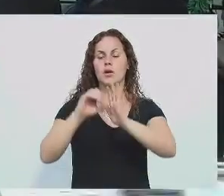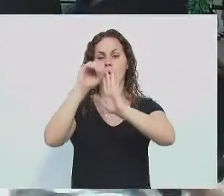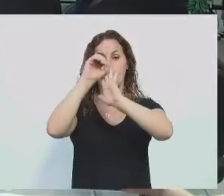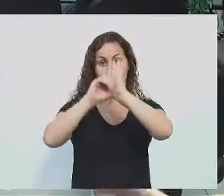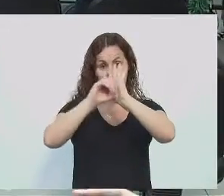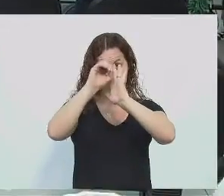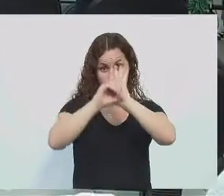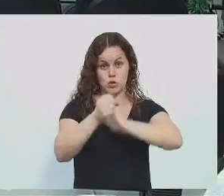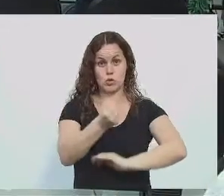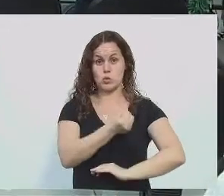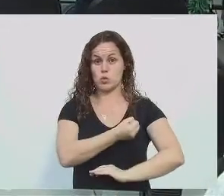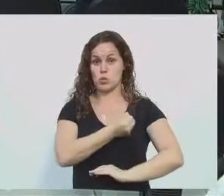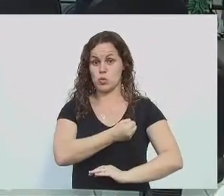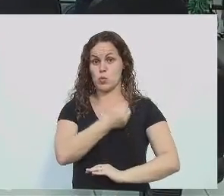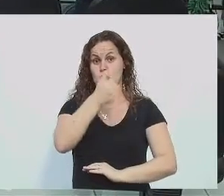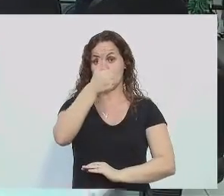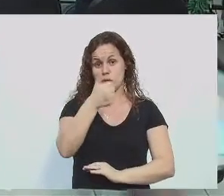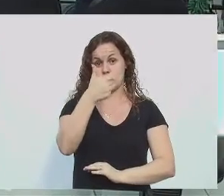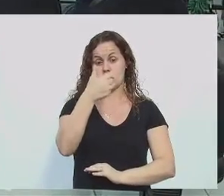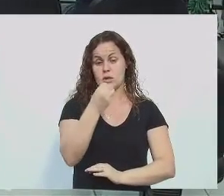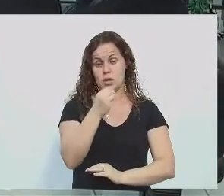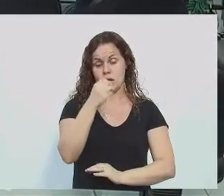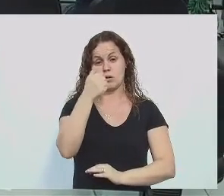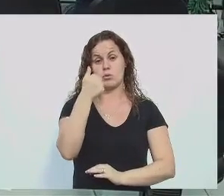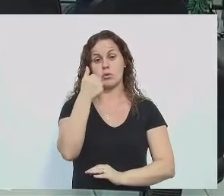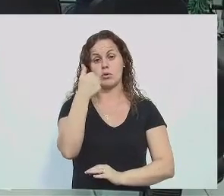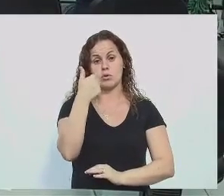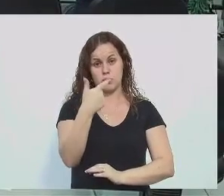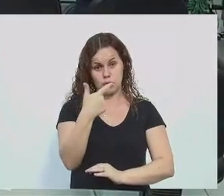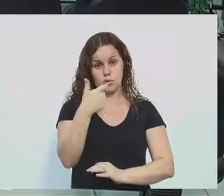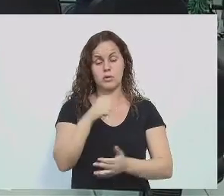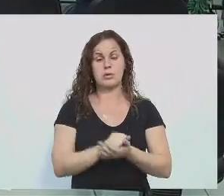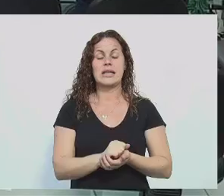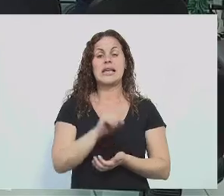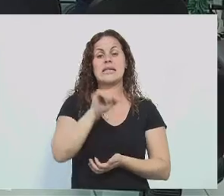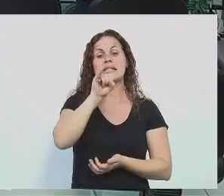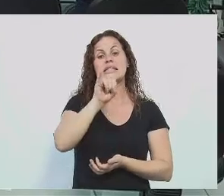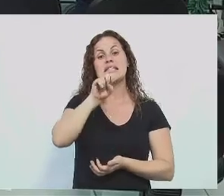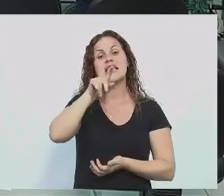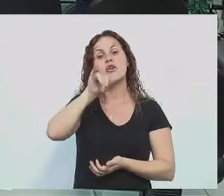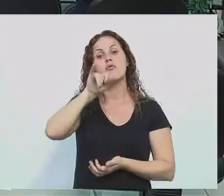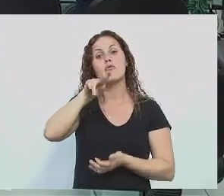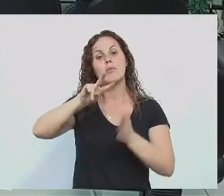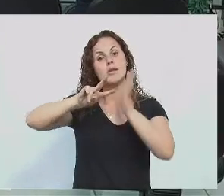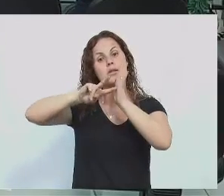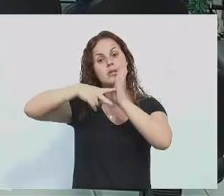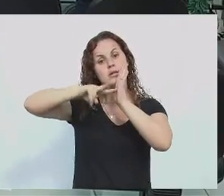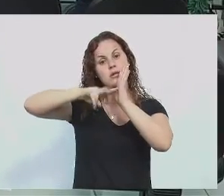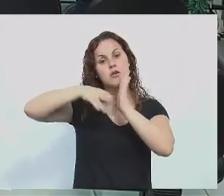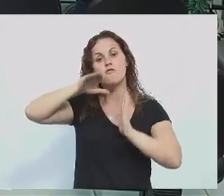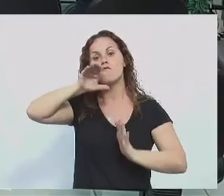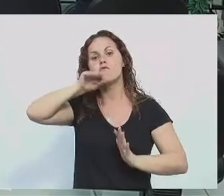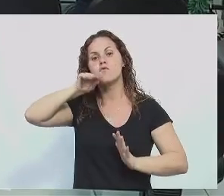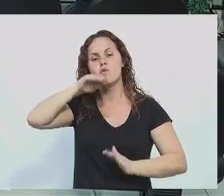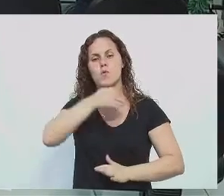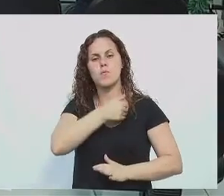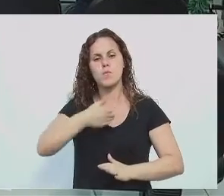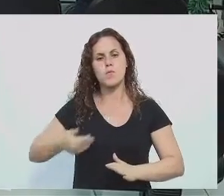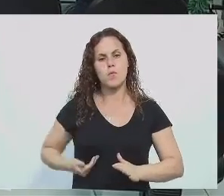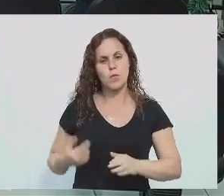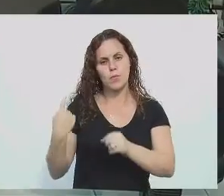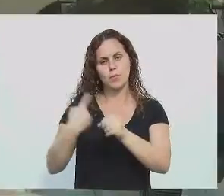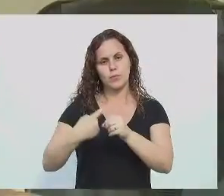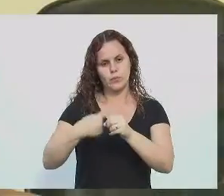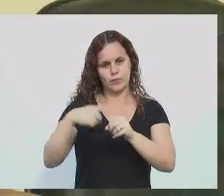Ofício número 112 de 2020, SINFUP, Sindicato dos Servidores Públicos Municipais